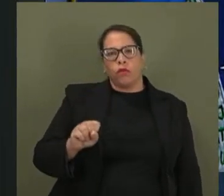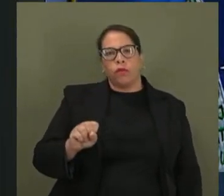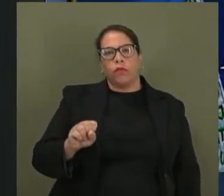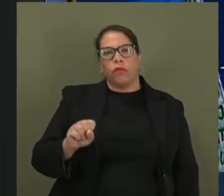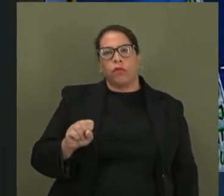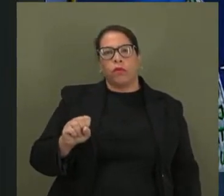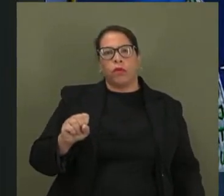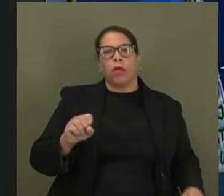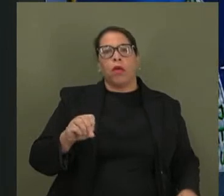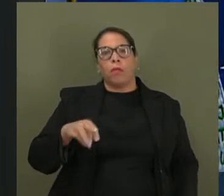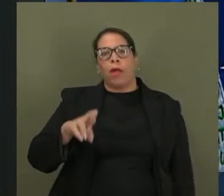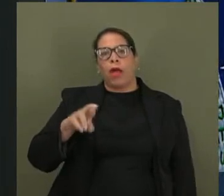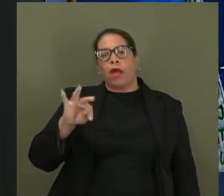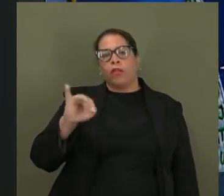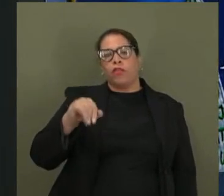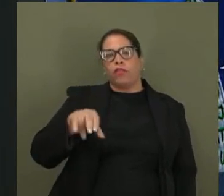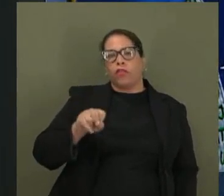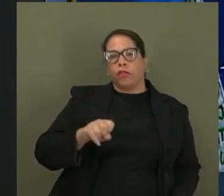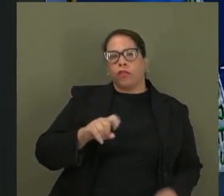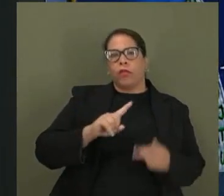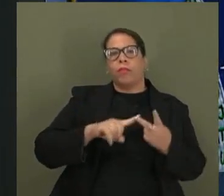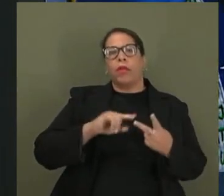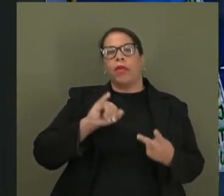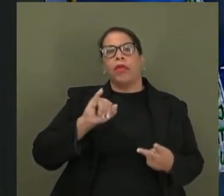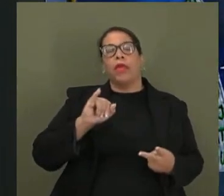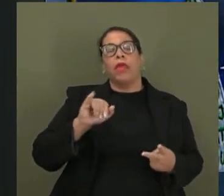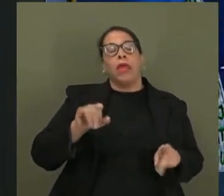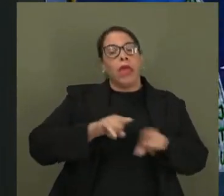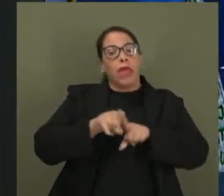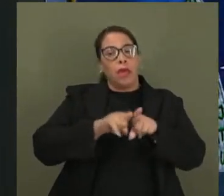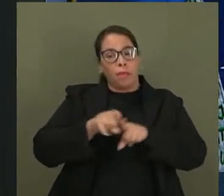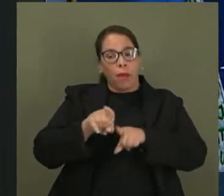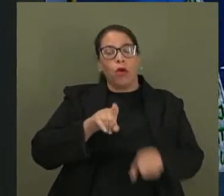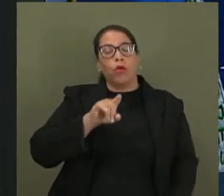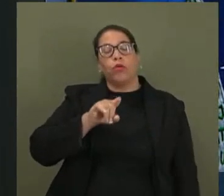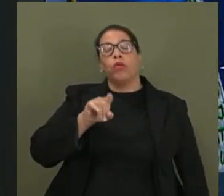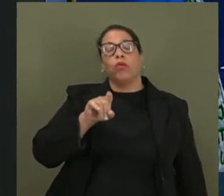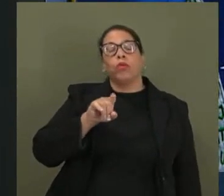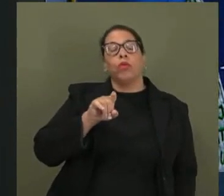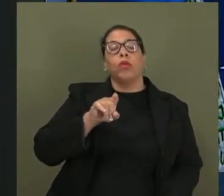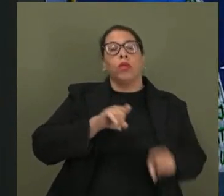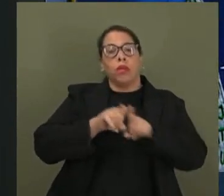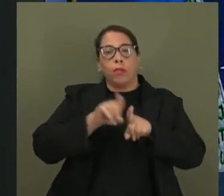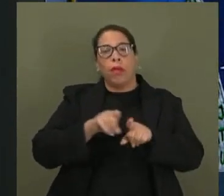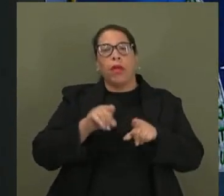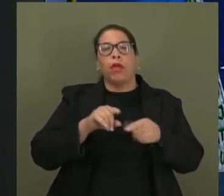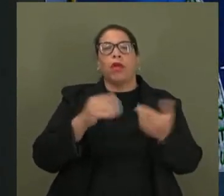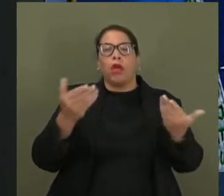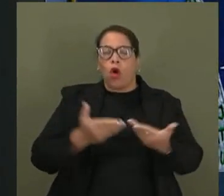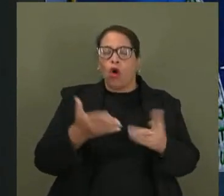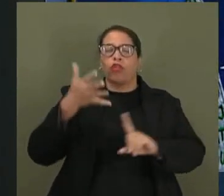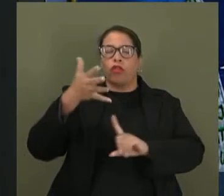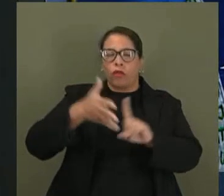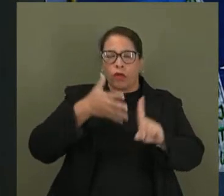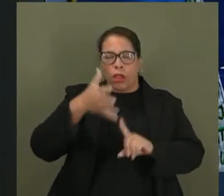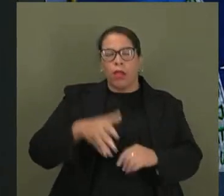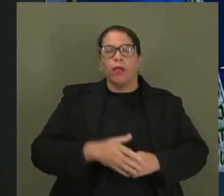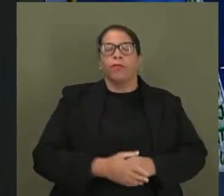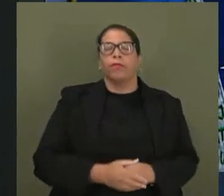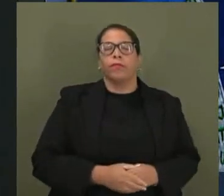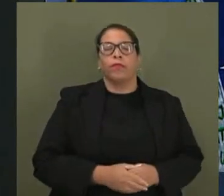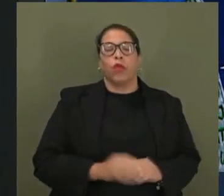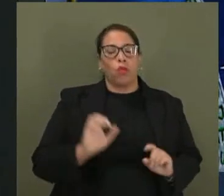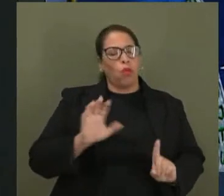João Carlos Martins, irmão do doutor Ives Gandra Martins, que eu tinha preparado nesse discurso que vou fazer hoje aqui,